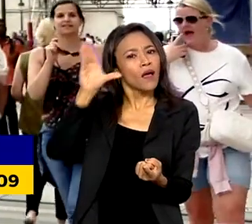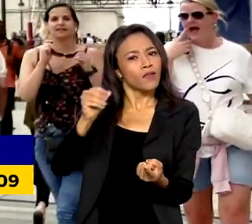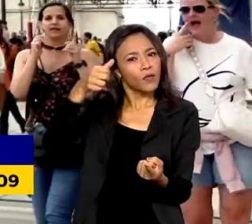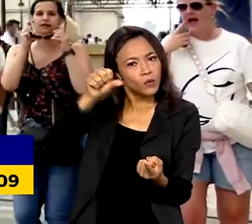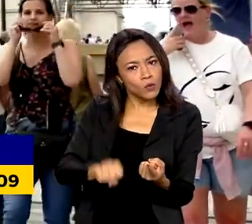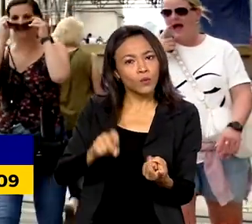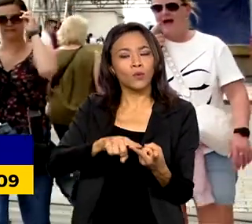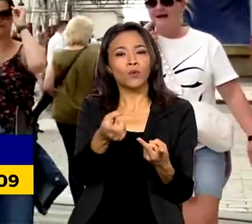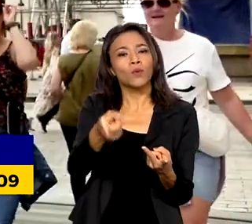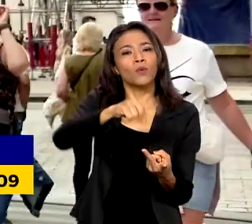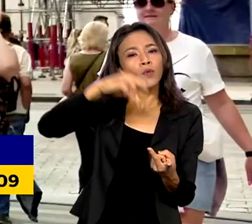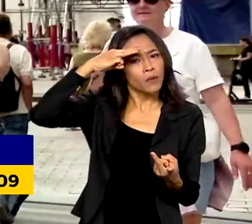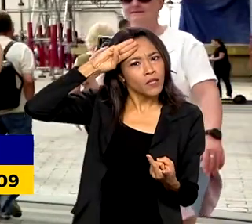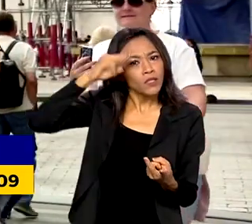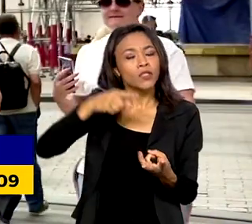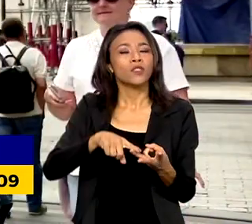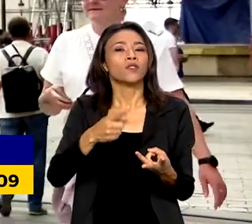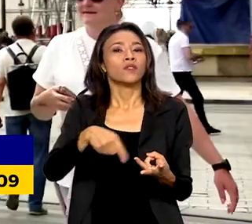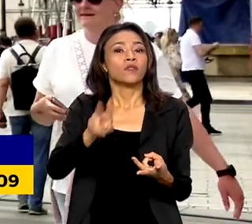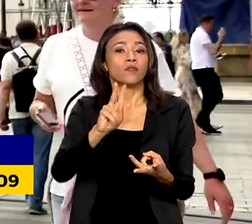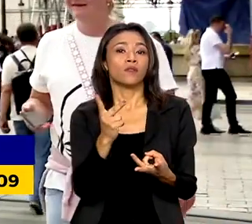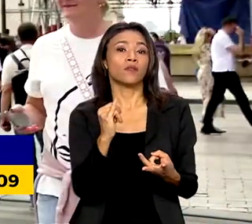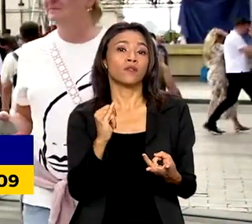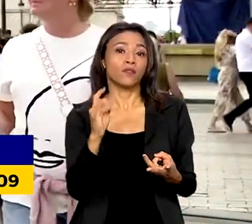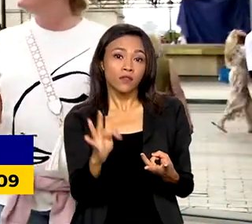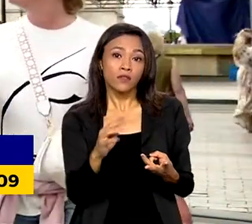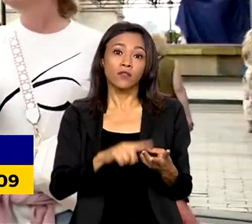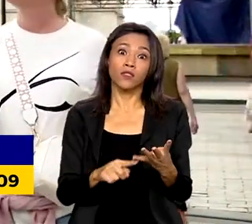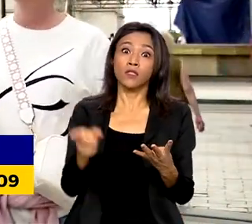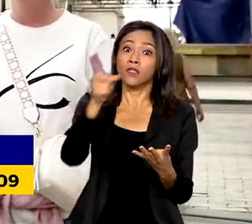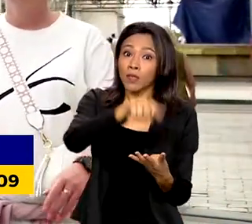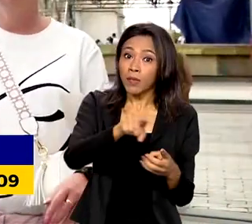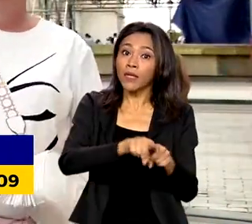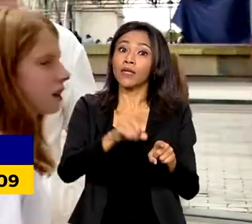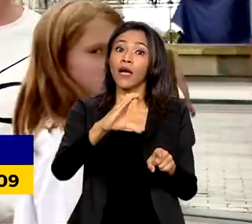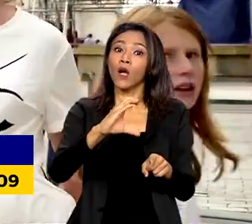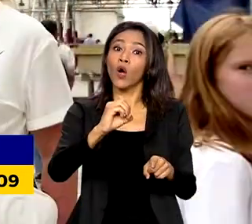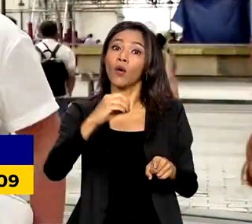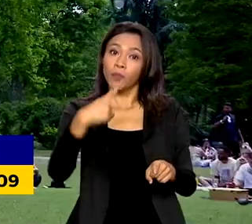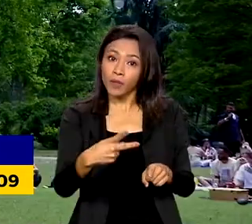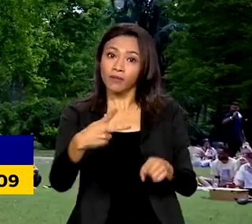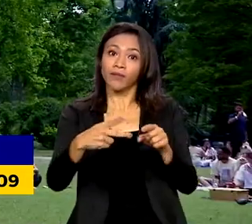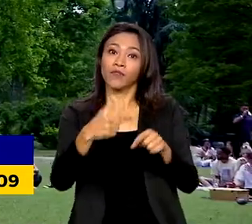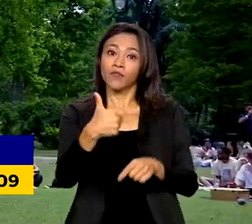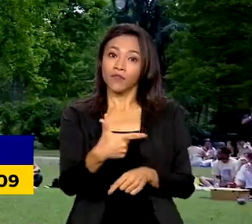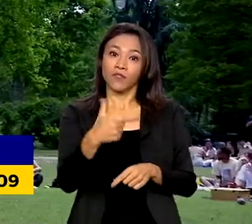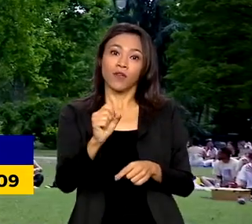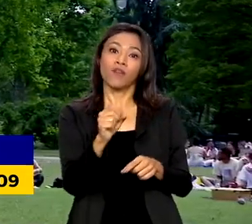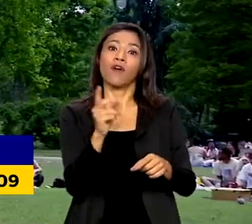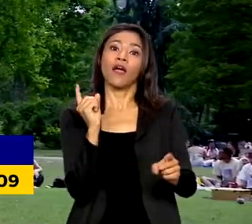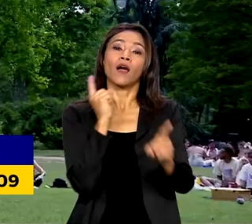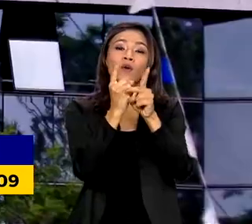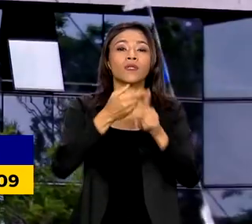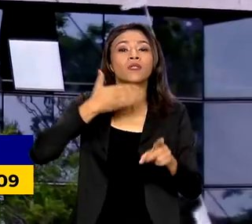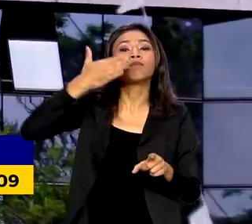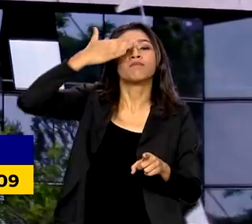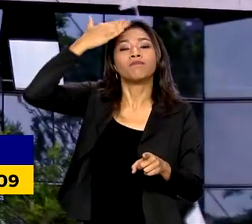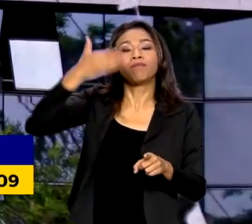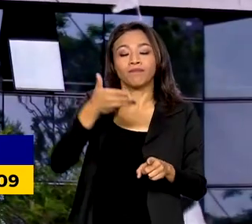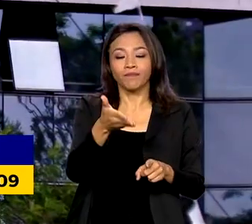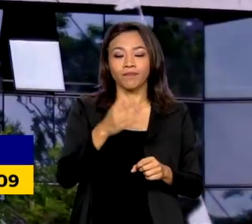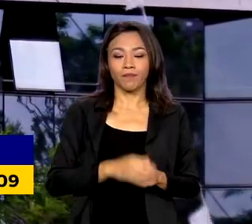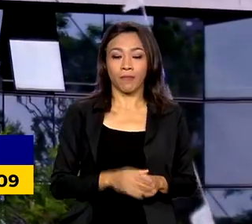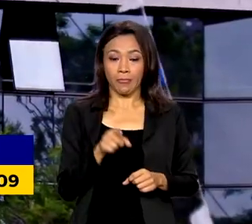de Cuba e também com o presidente da COP28, que acontecerá nos Emirados Árabes. Nas ruas, a chegada do chefe de